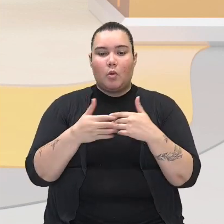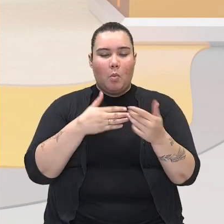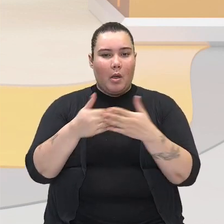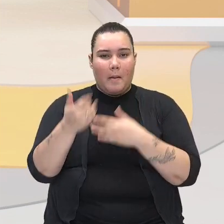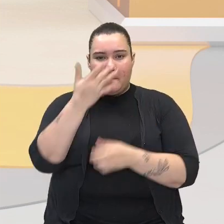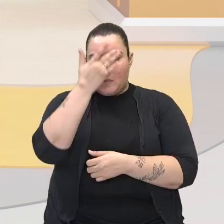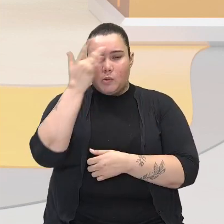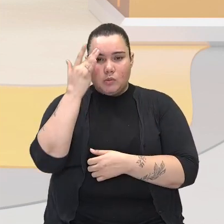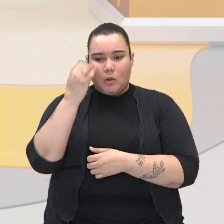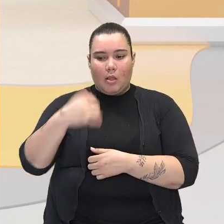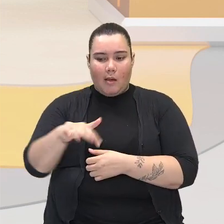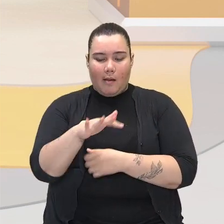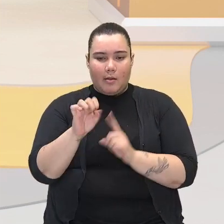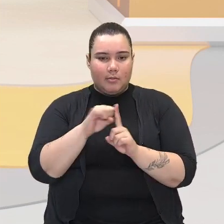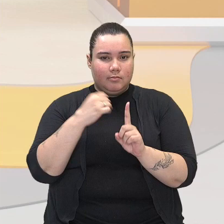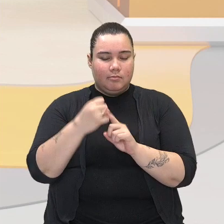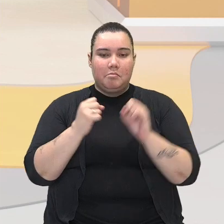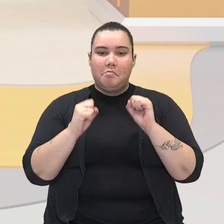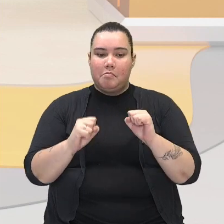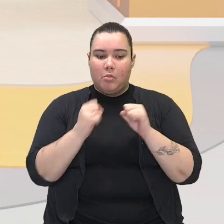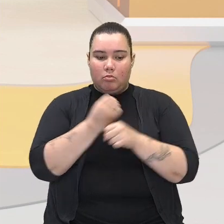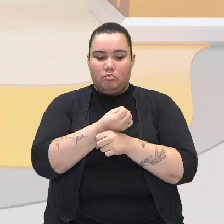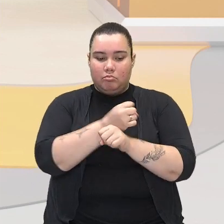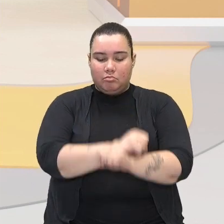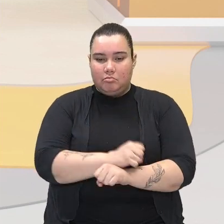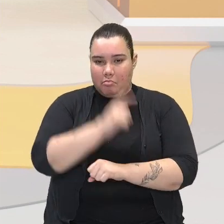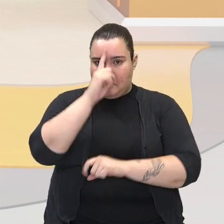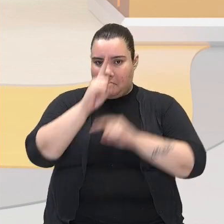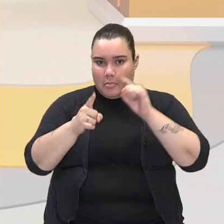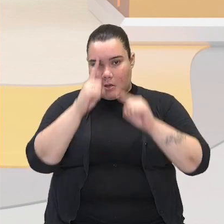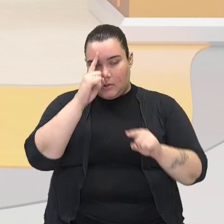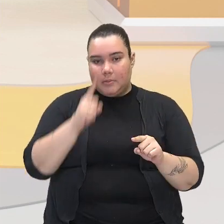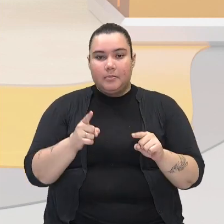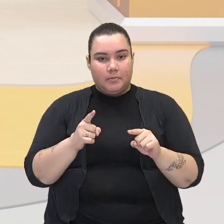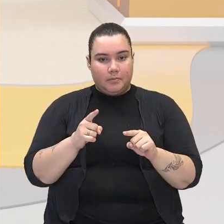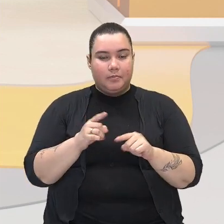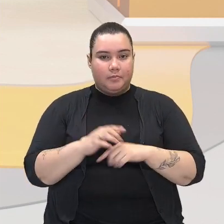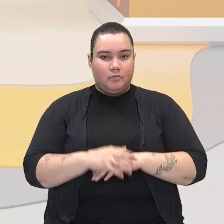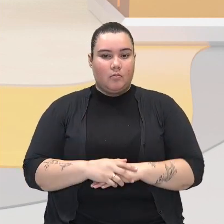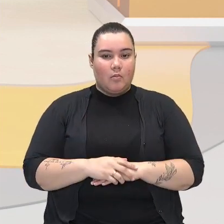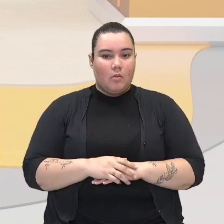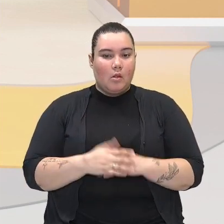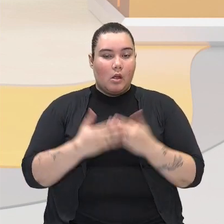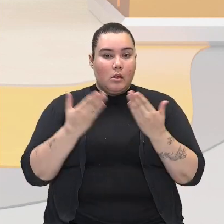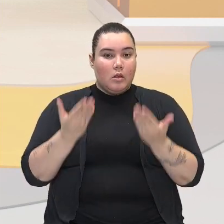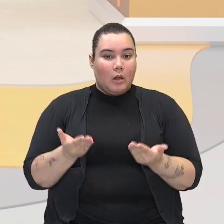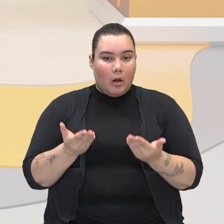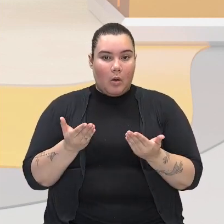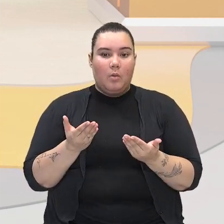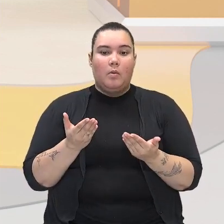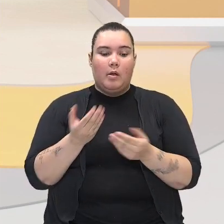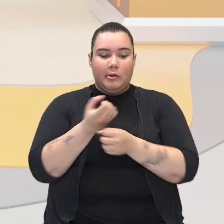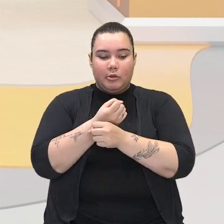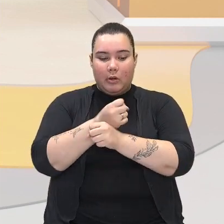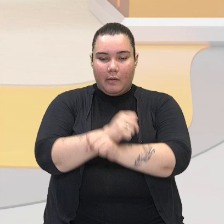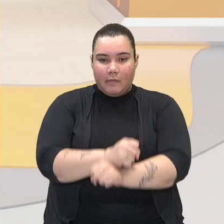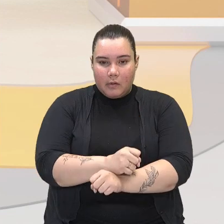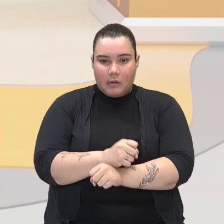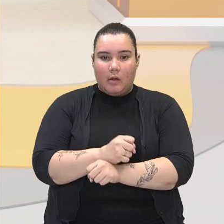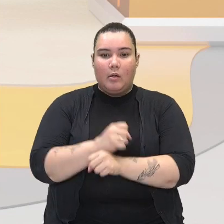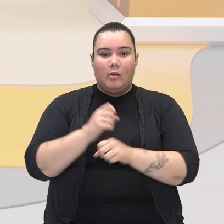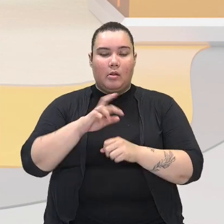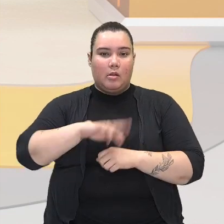base da sociedade poderia tornar-se escravizado. Então, a escravidão, ela não era permanente e